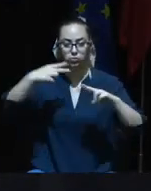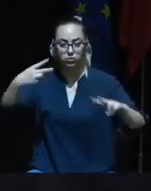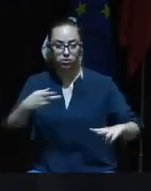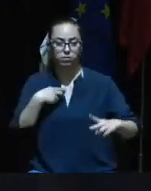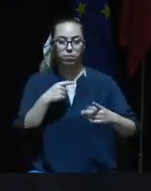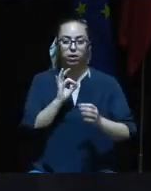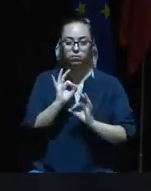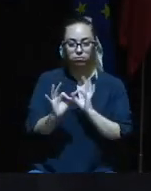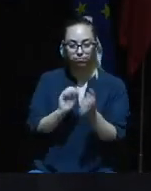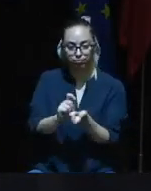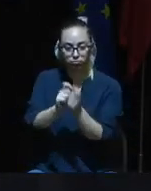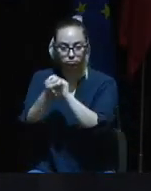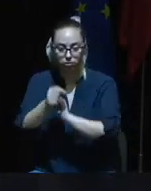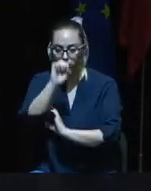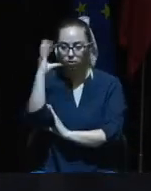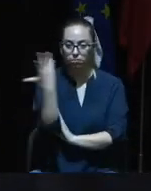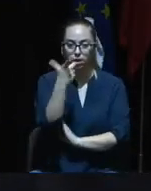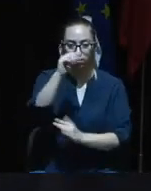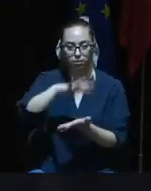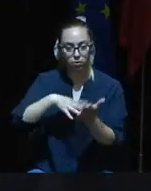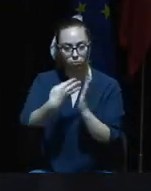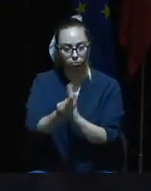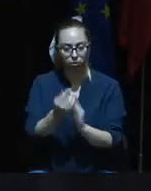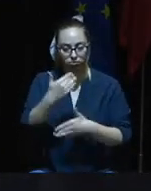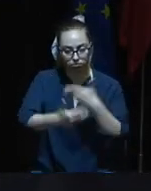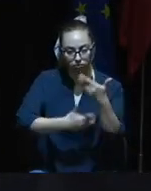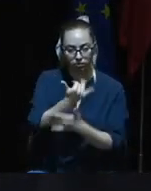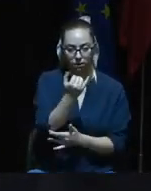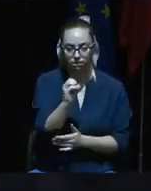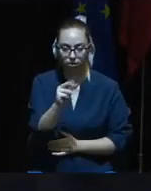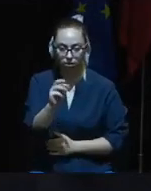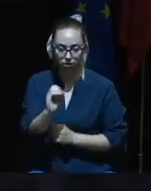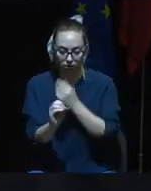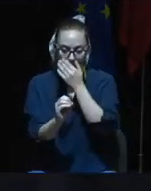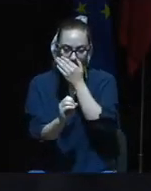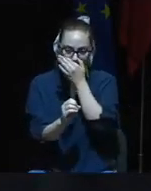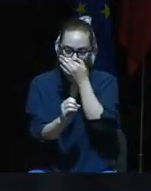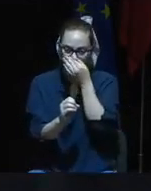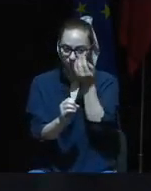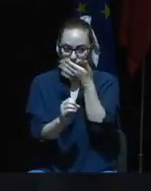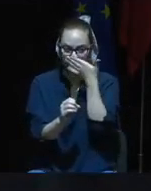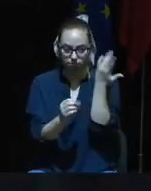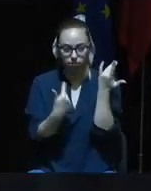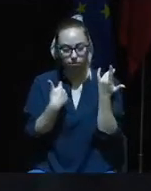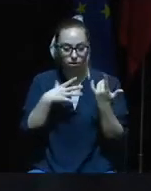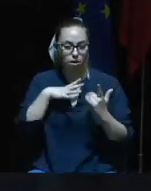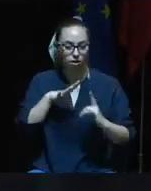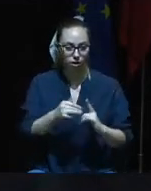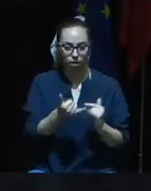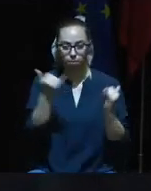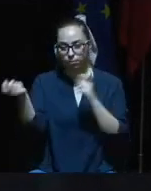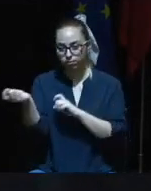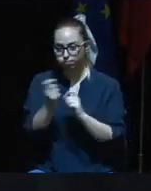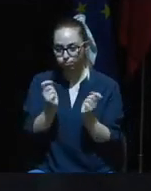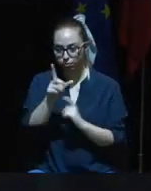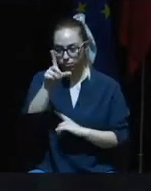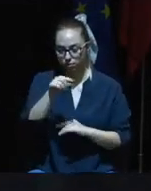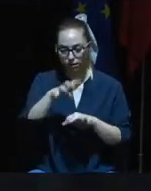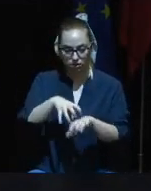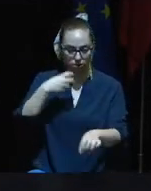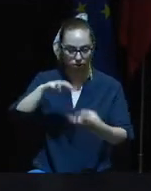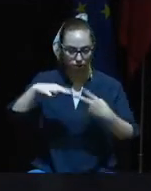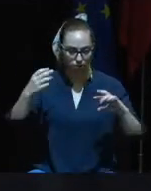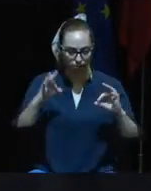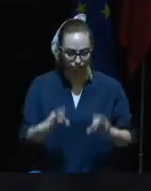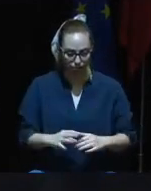adaptação às alterações climáticas e no plano de ação climática vinte trinta que queremos discutir aqui também na